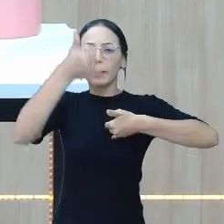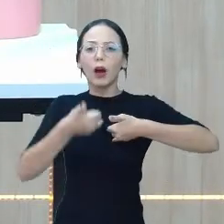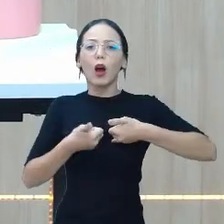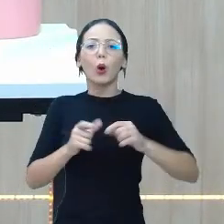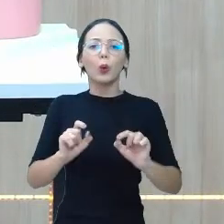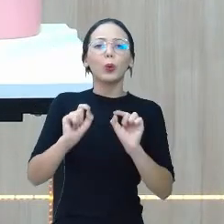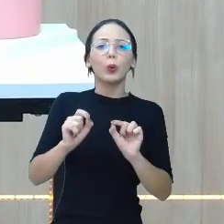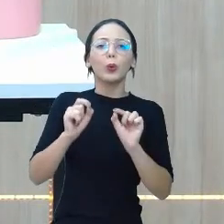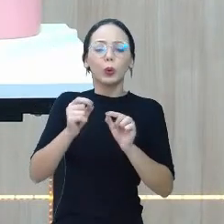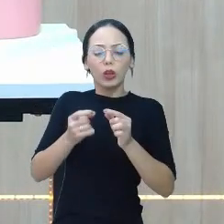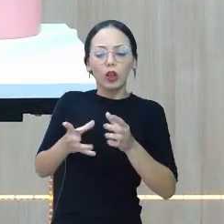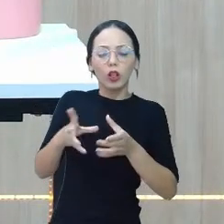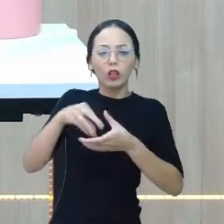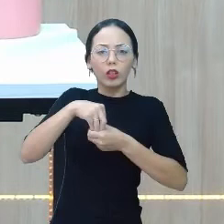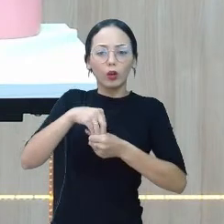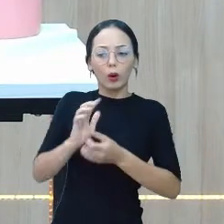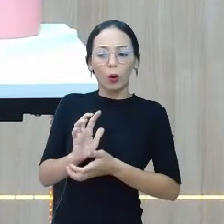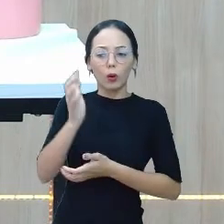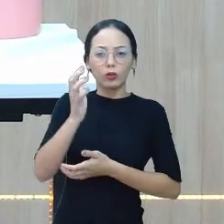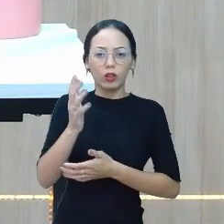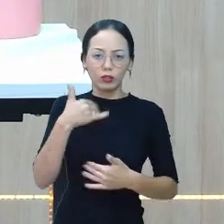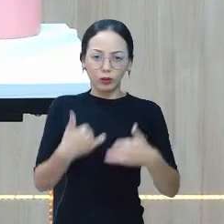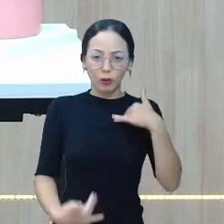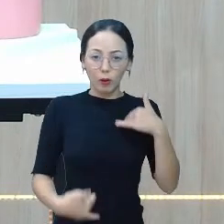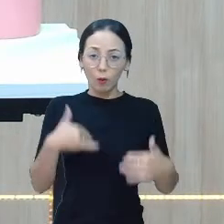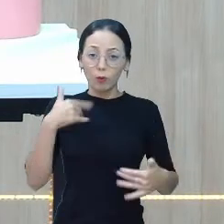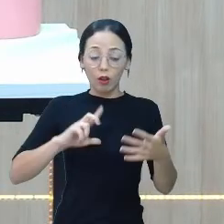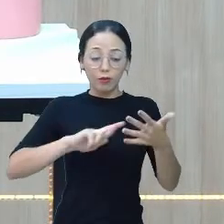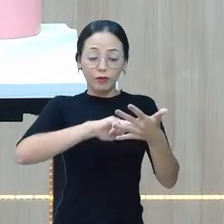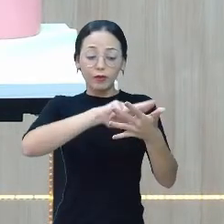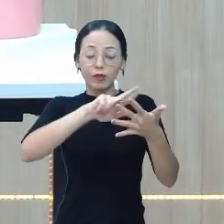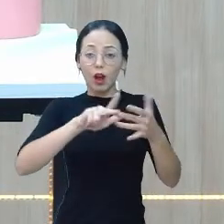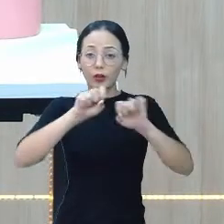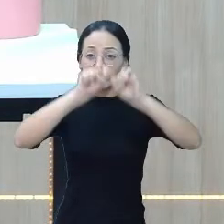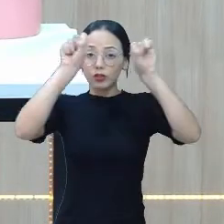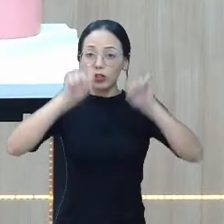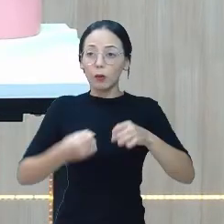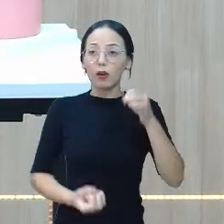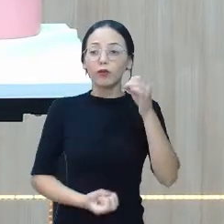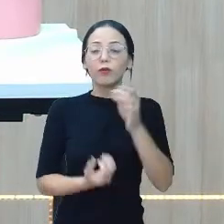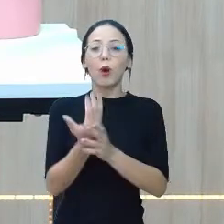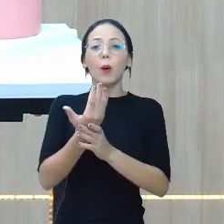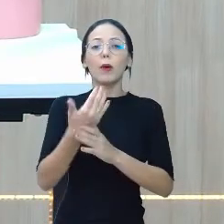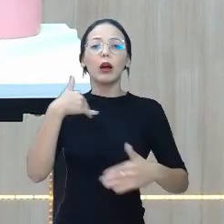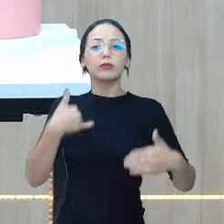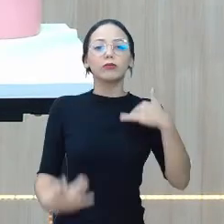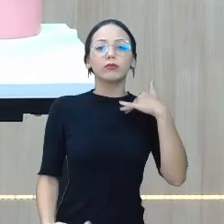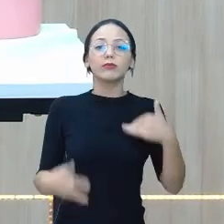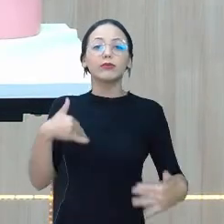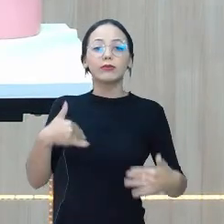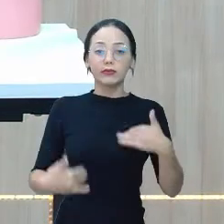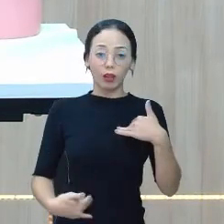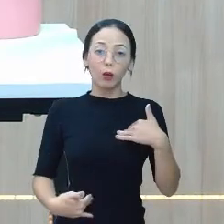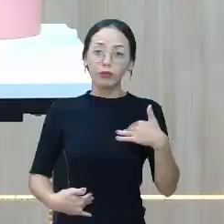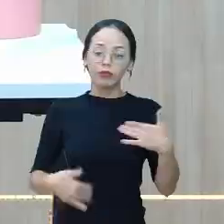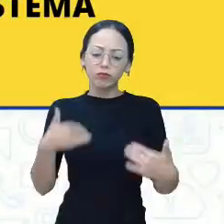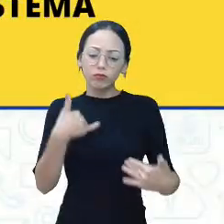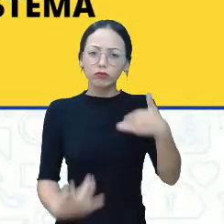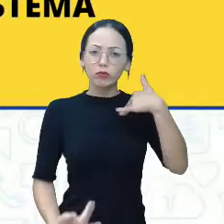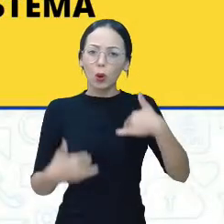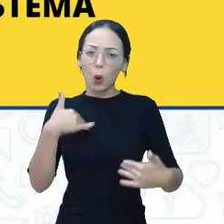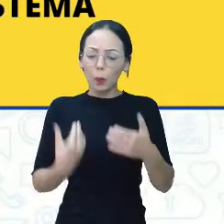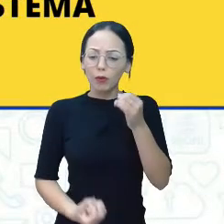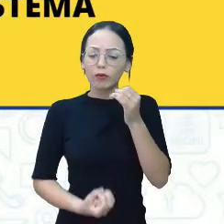acontece no nosso corpo. Vários sistemas juntos vão formar o organismo. Então, o nosso organismo é